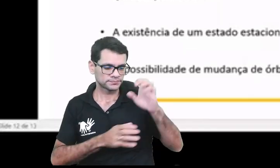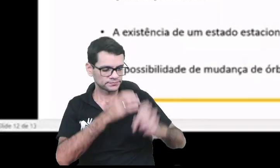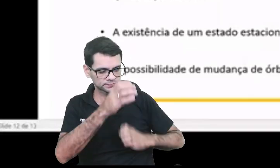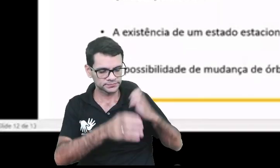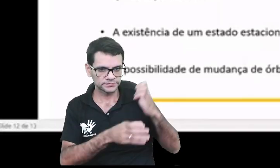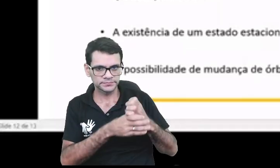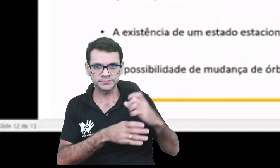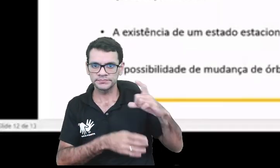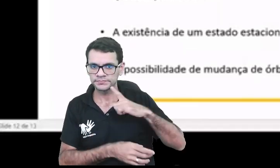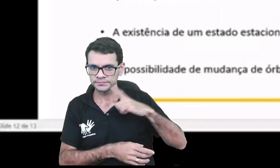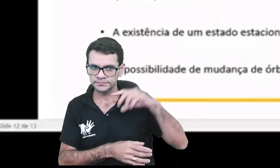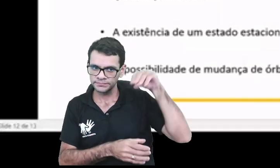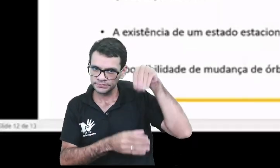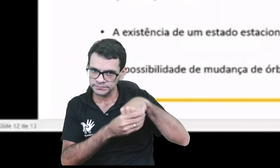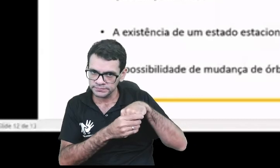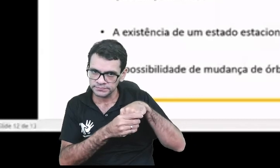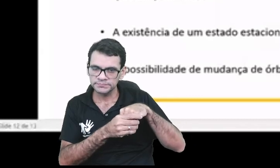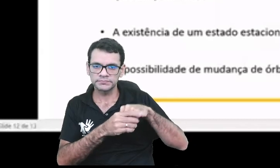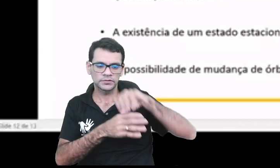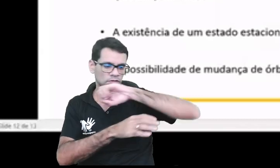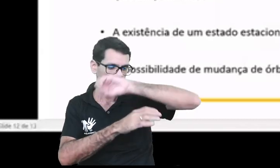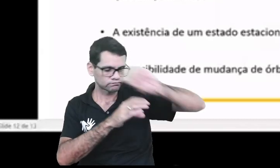estar dispostos nesses orbitais,